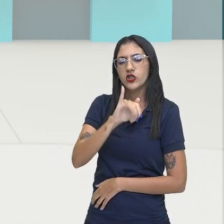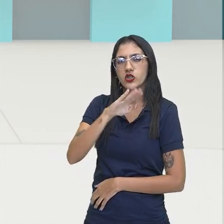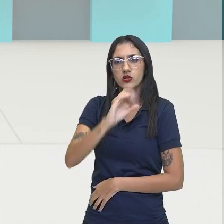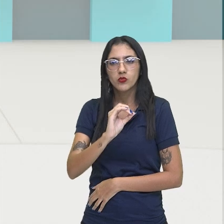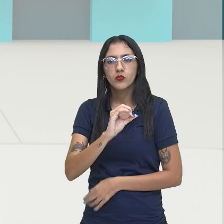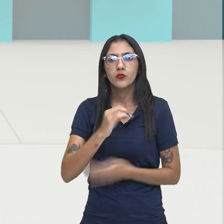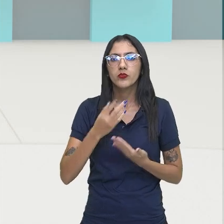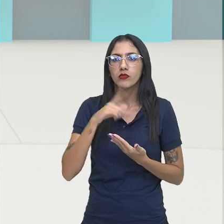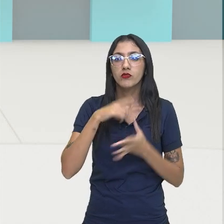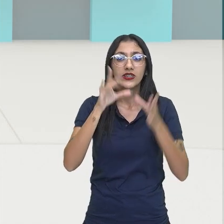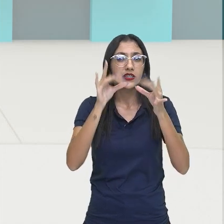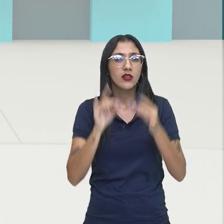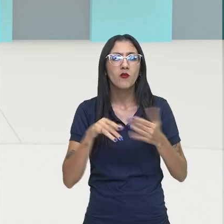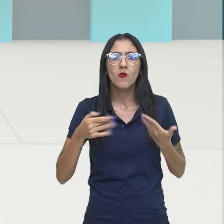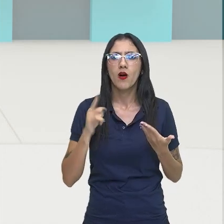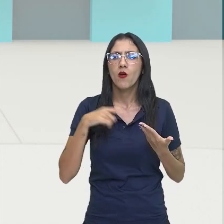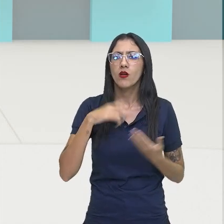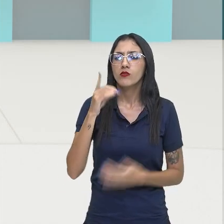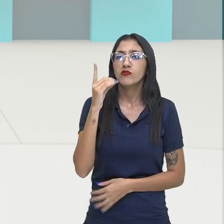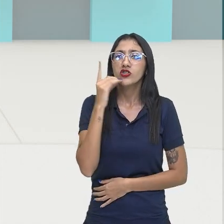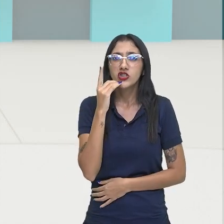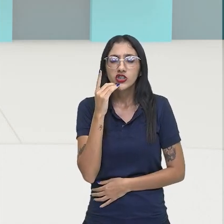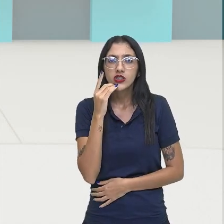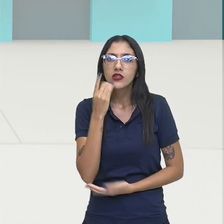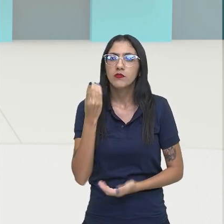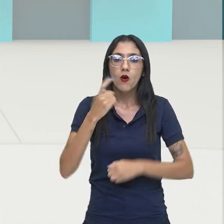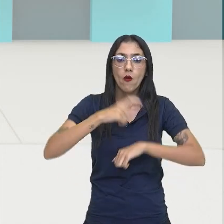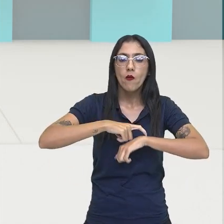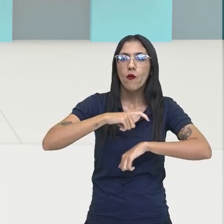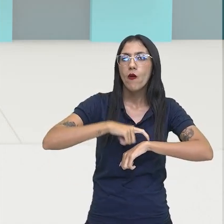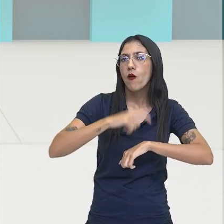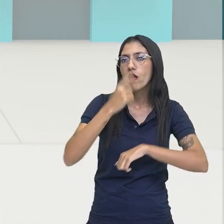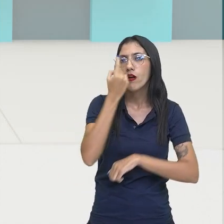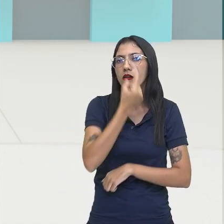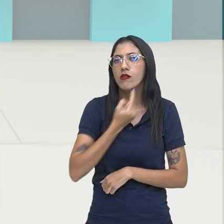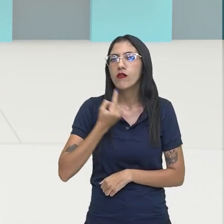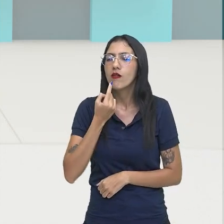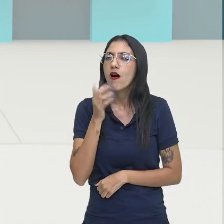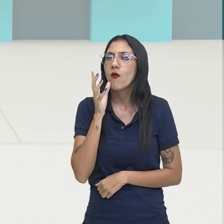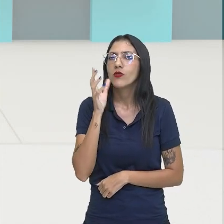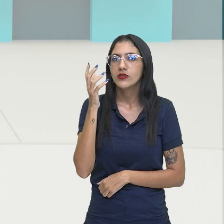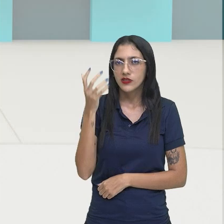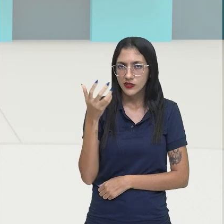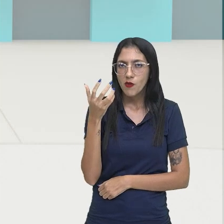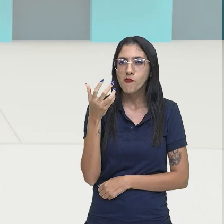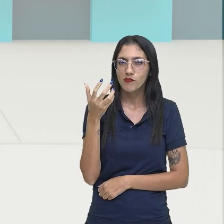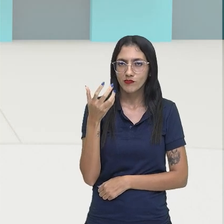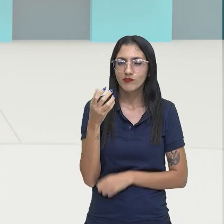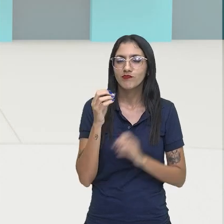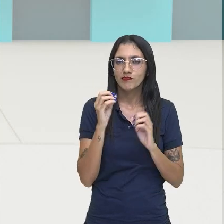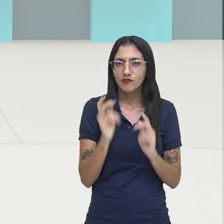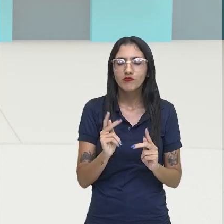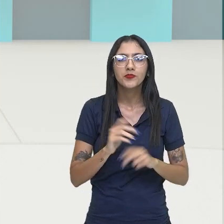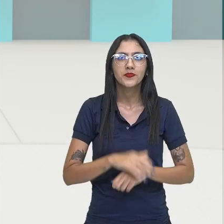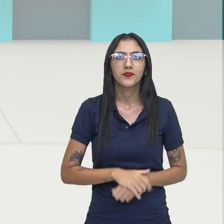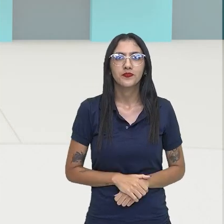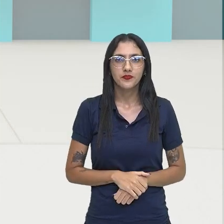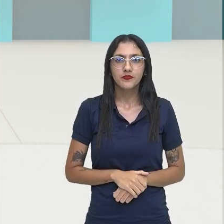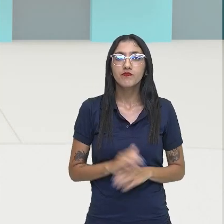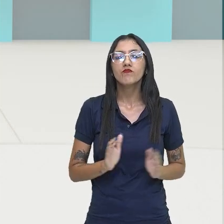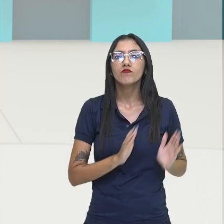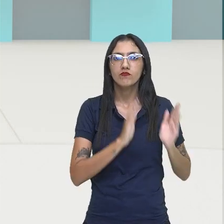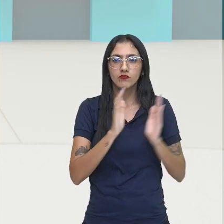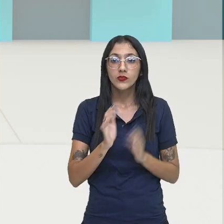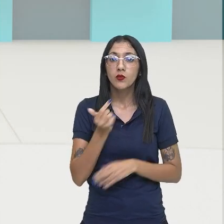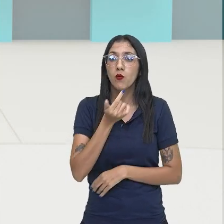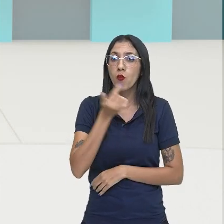que dia, a que horas o fato aconteceu, a história aconteceu. Ok? Mas também existe o